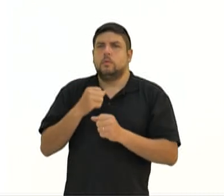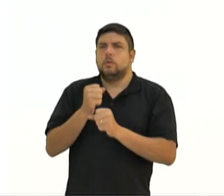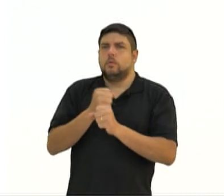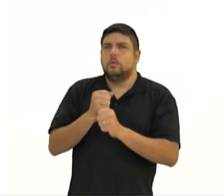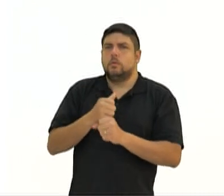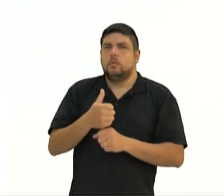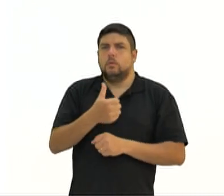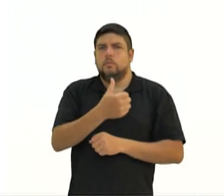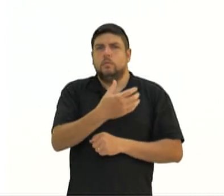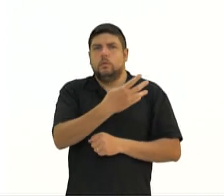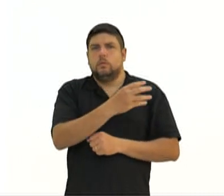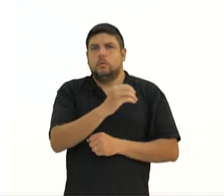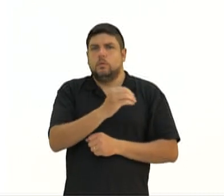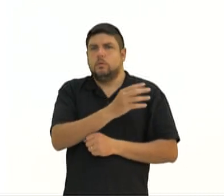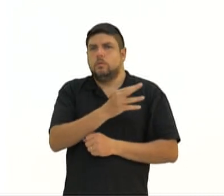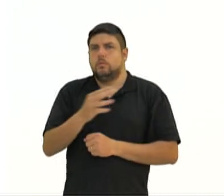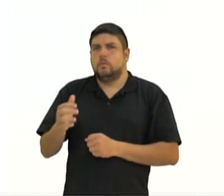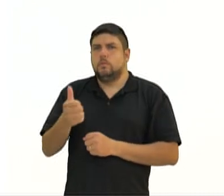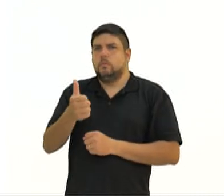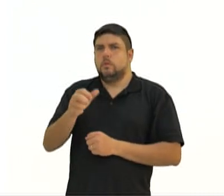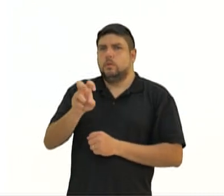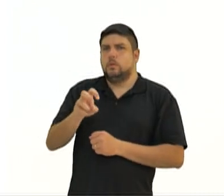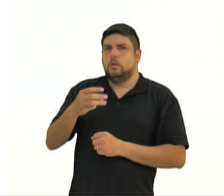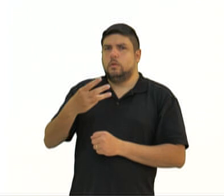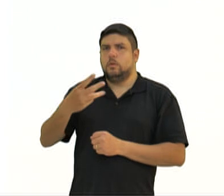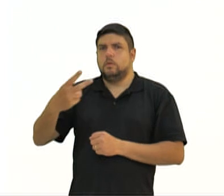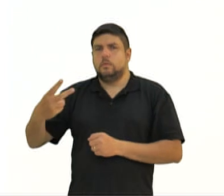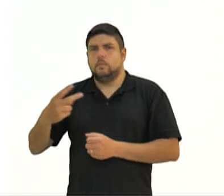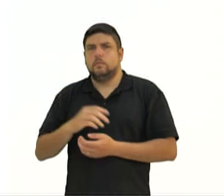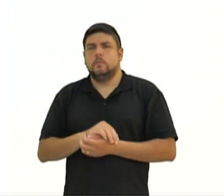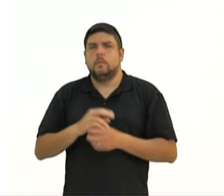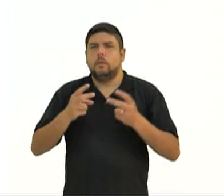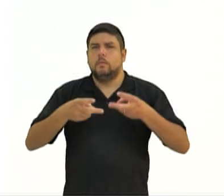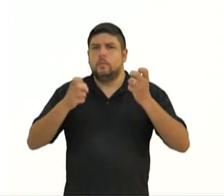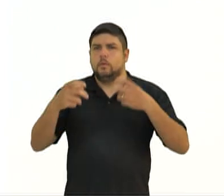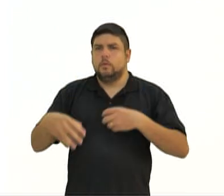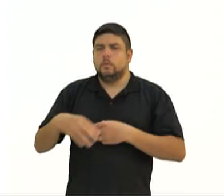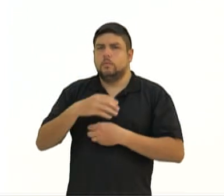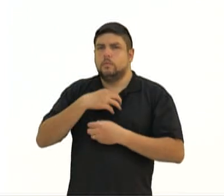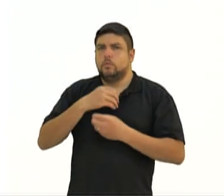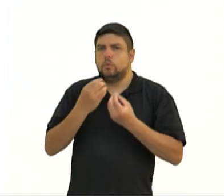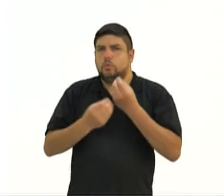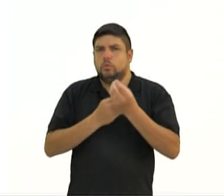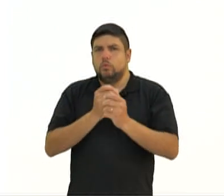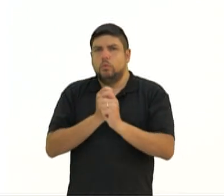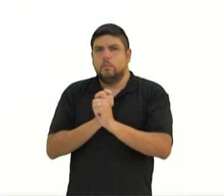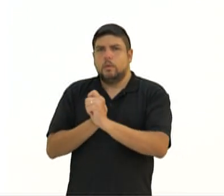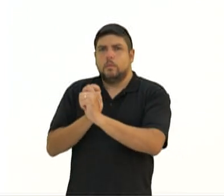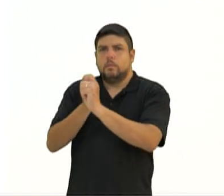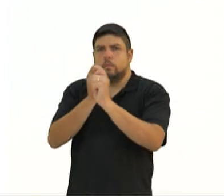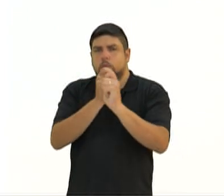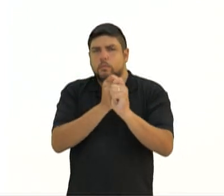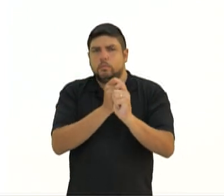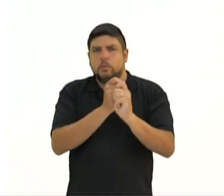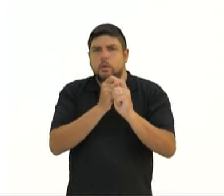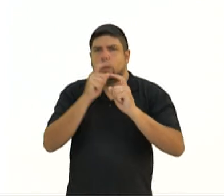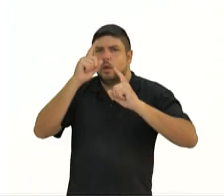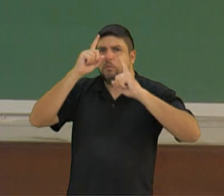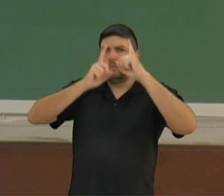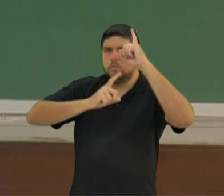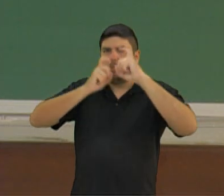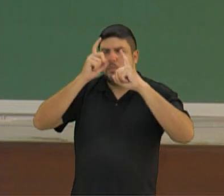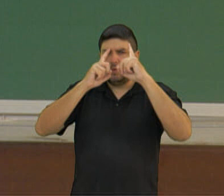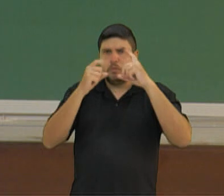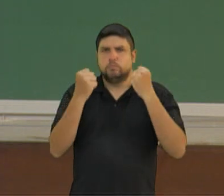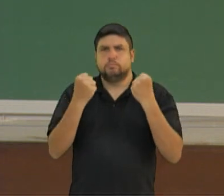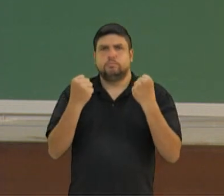a 1532. Então, observem as formas, o entalhado, a expressão bem forte,